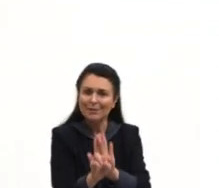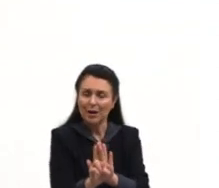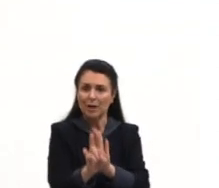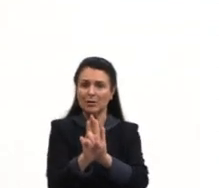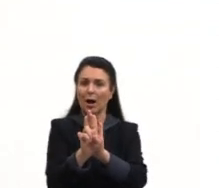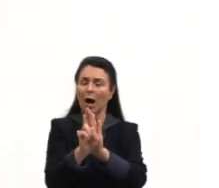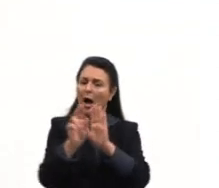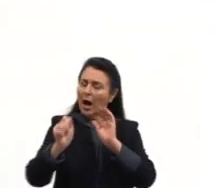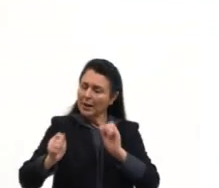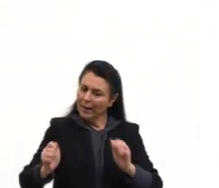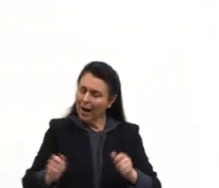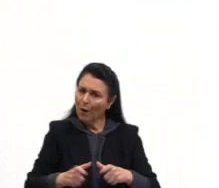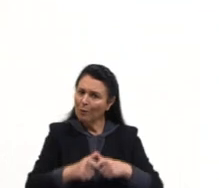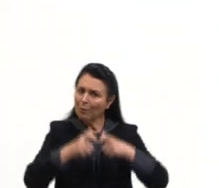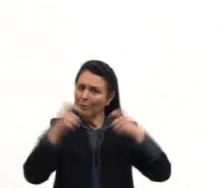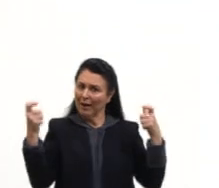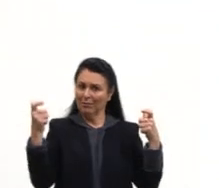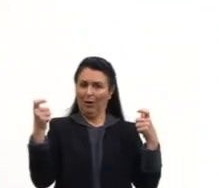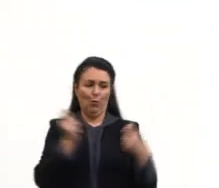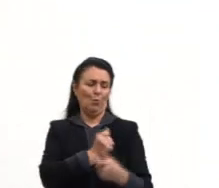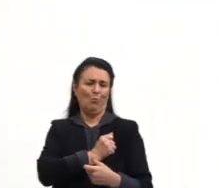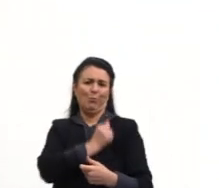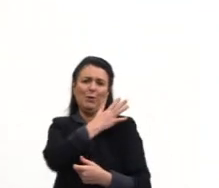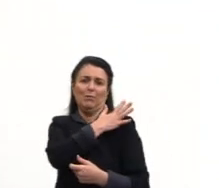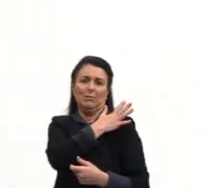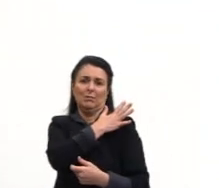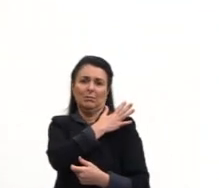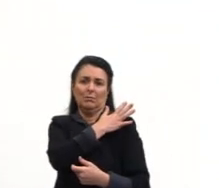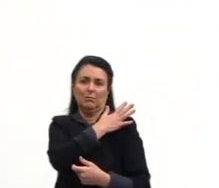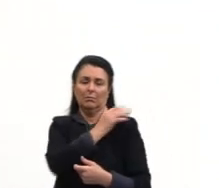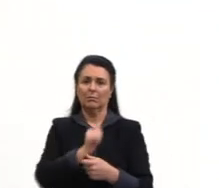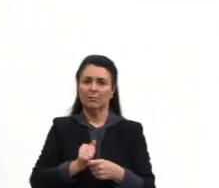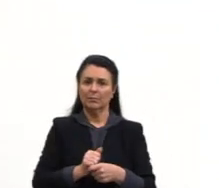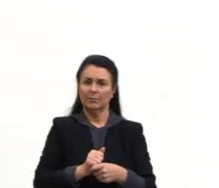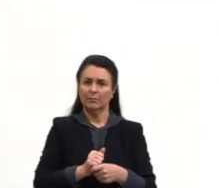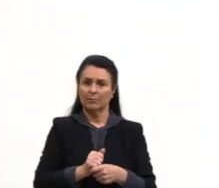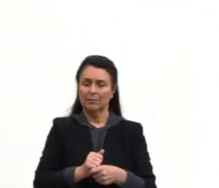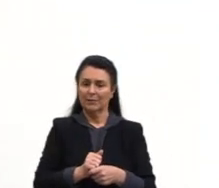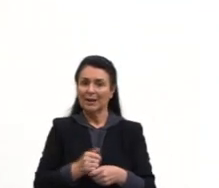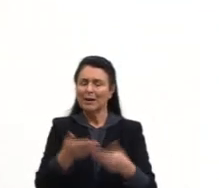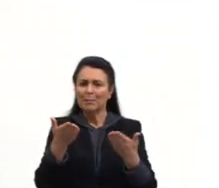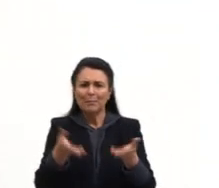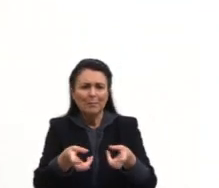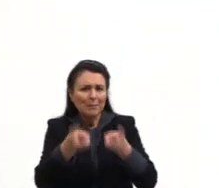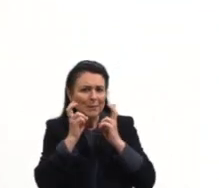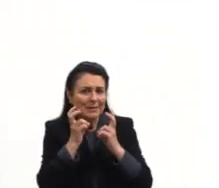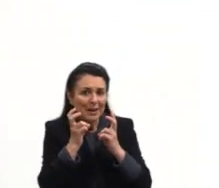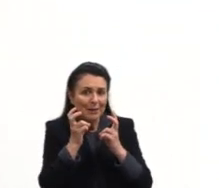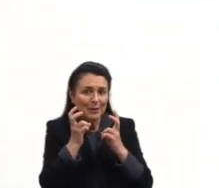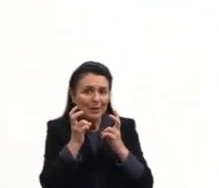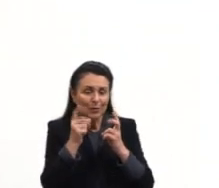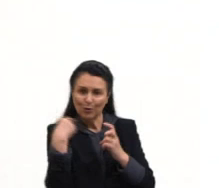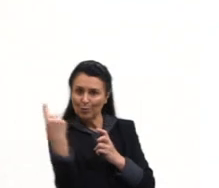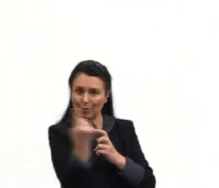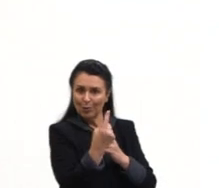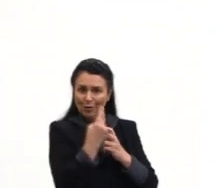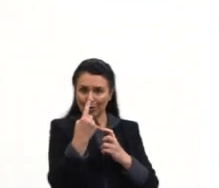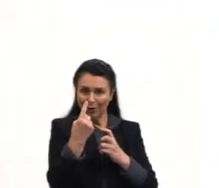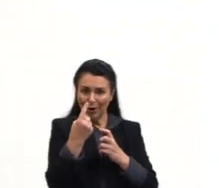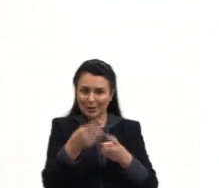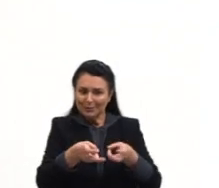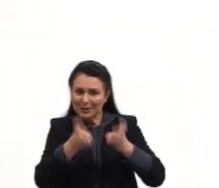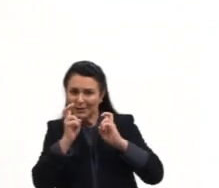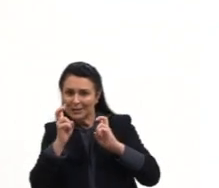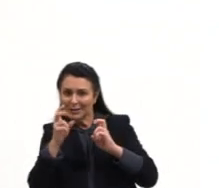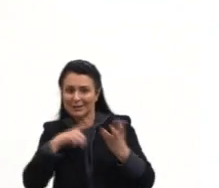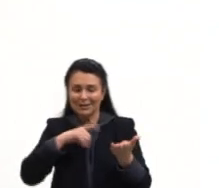preconceito reparem isso é importante como a gente enxerga o que existe na introdução